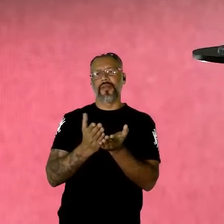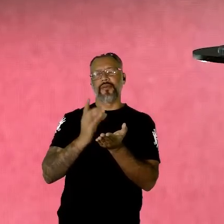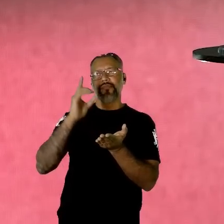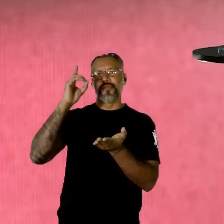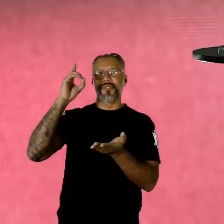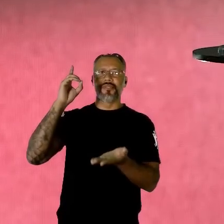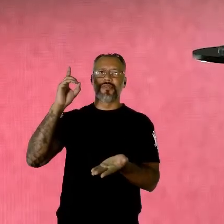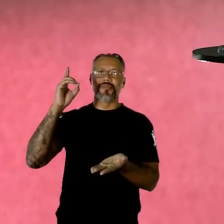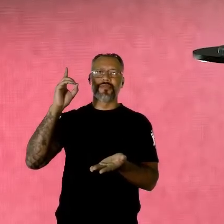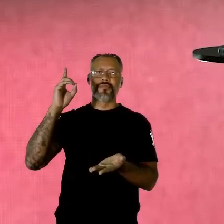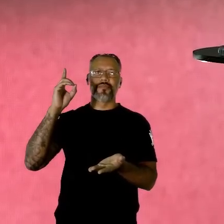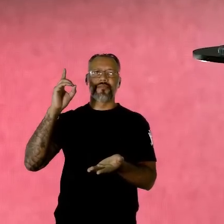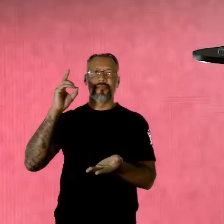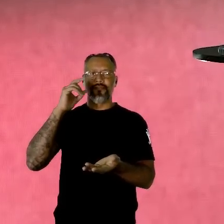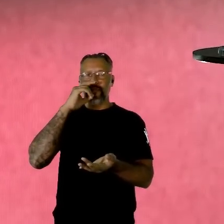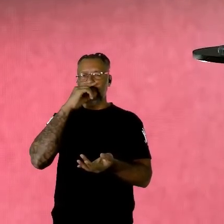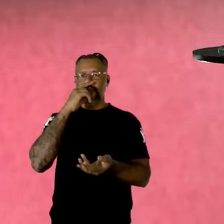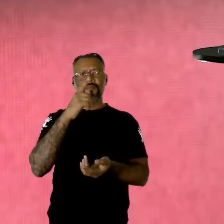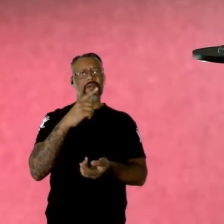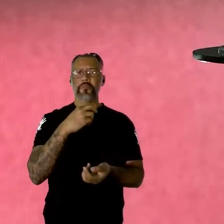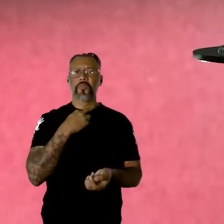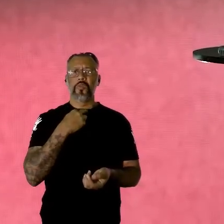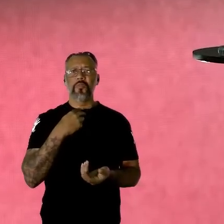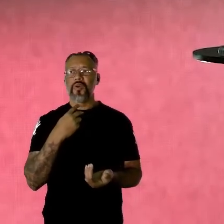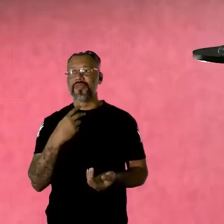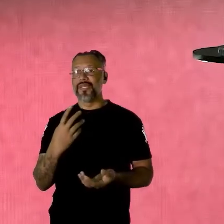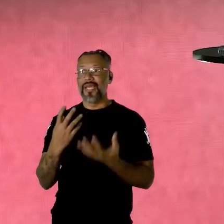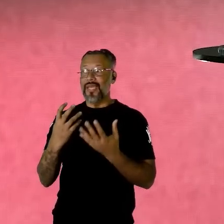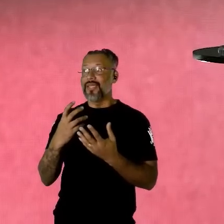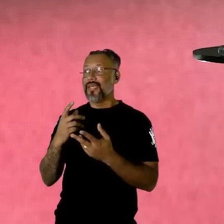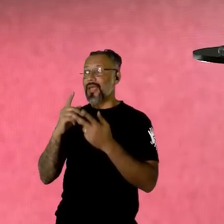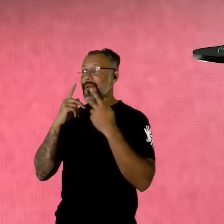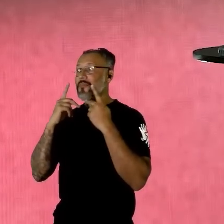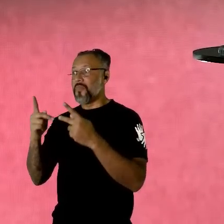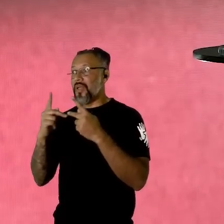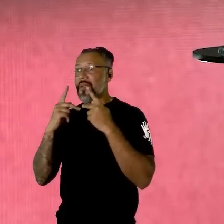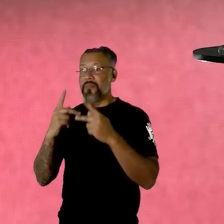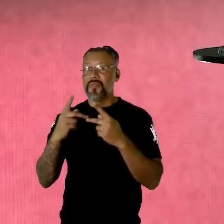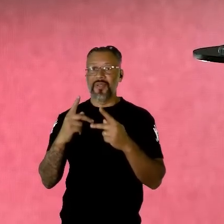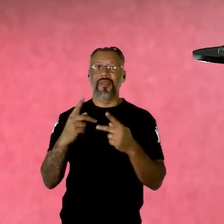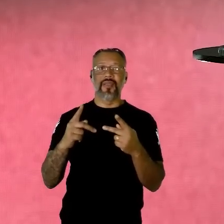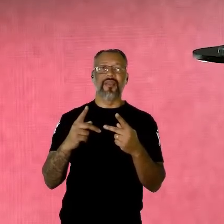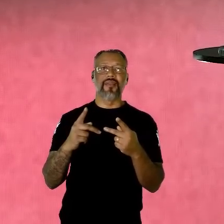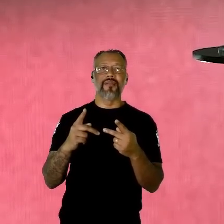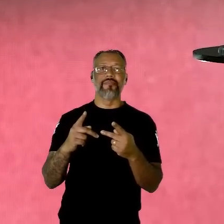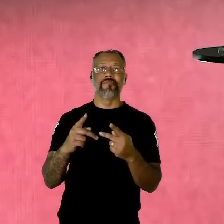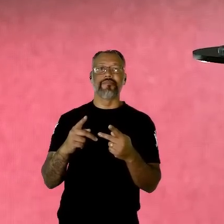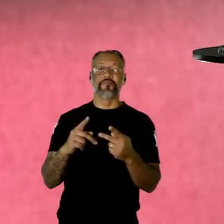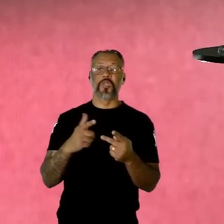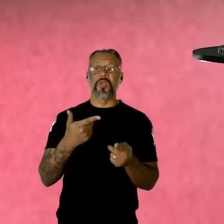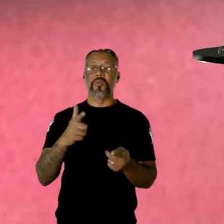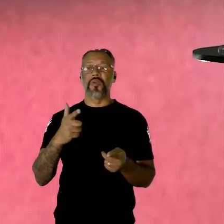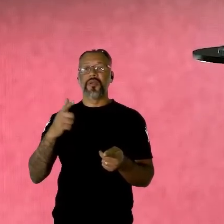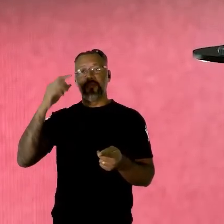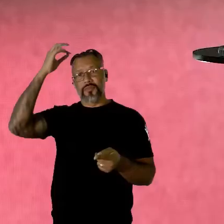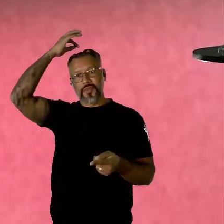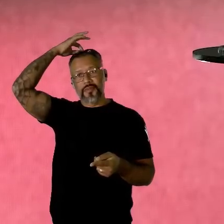não adianta você querer não sair pregar sem o Espírito Santo tem gente que vai pregar o demônio manifesta e sai correndo